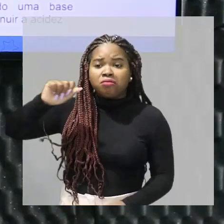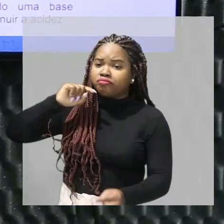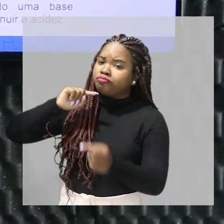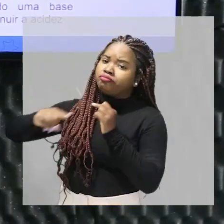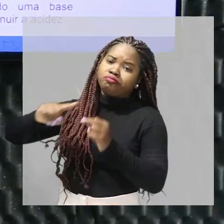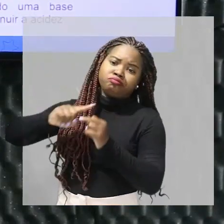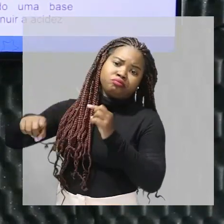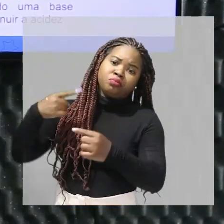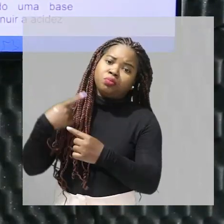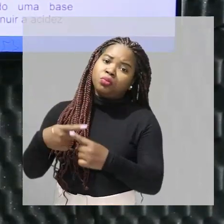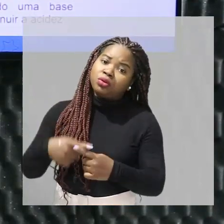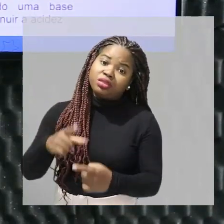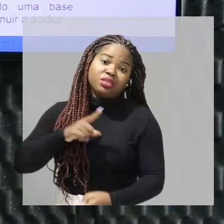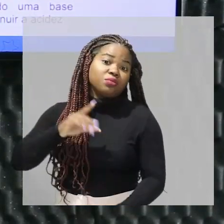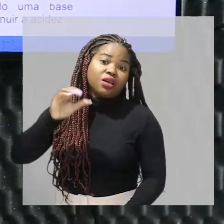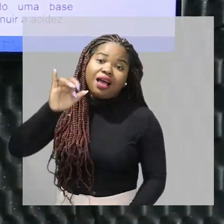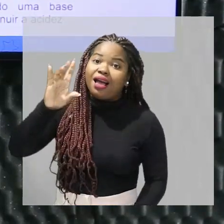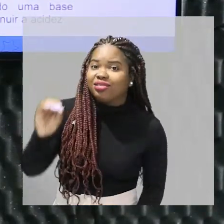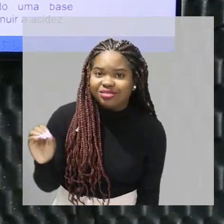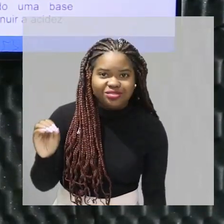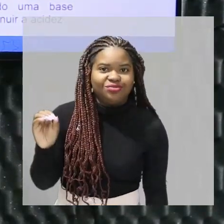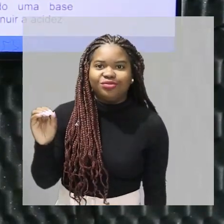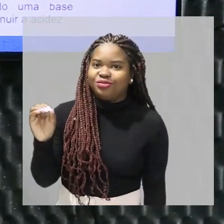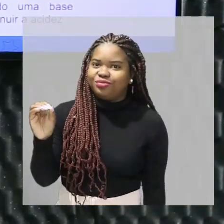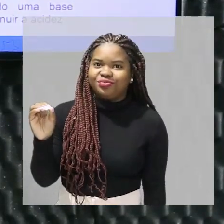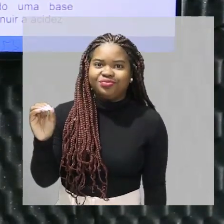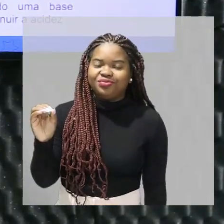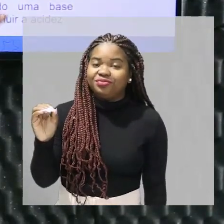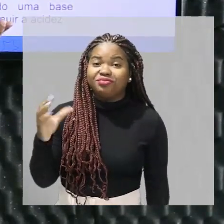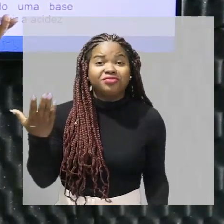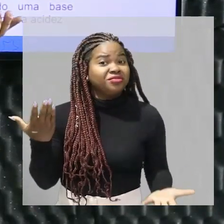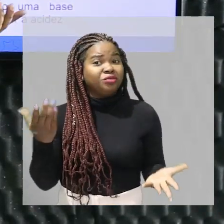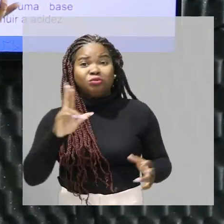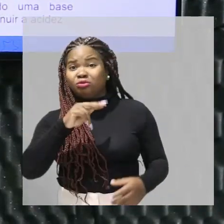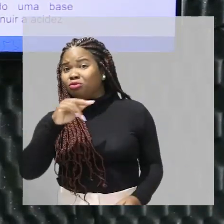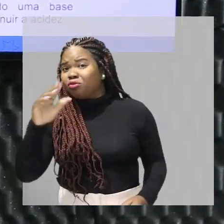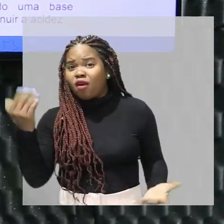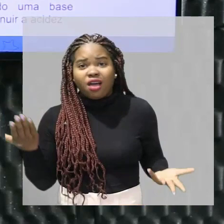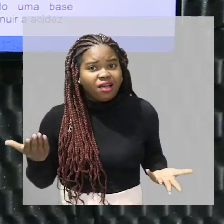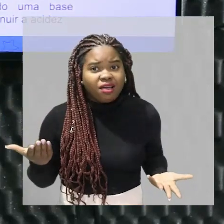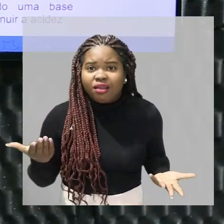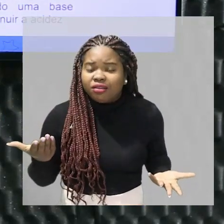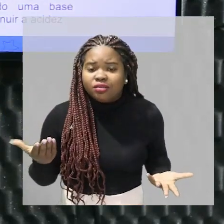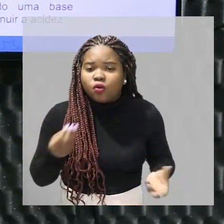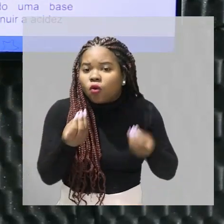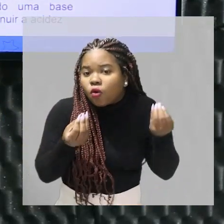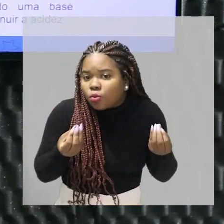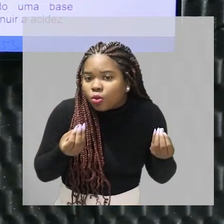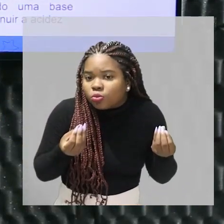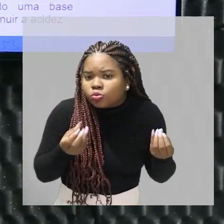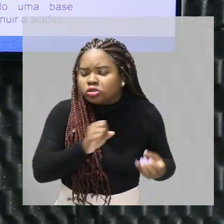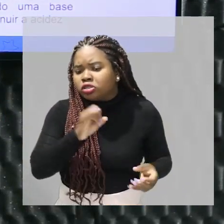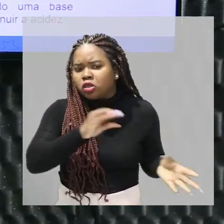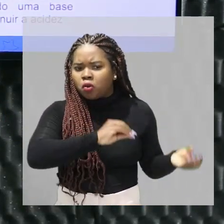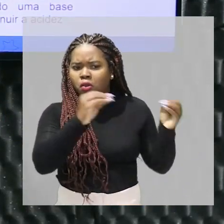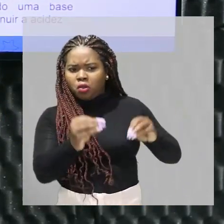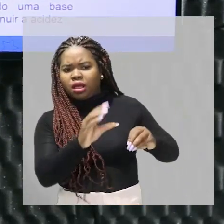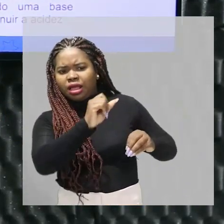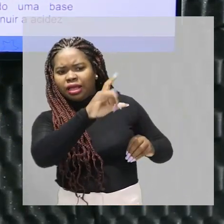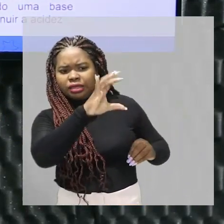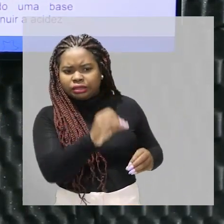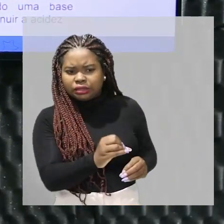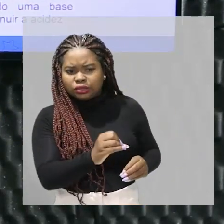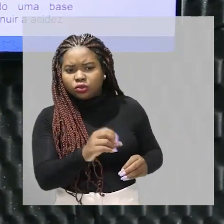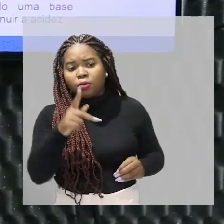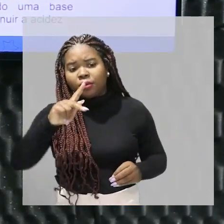porque nós temos um ácido, ok? O nome já diz, ácido fosfórico. Então, esse ácido, se a gente adicionar, o